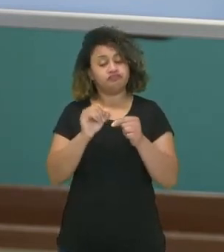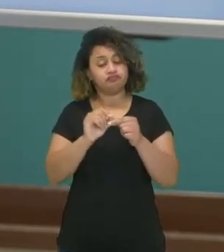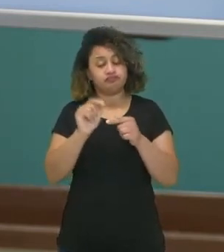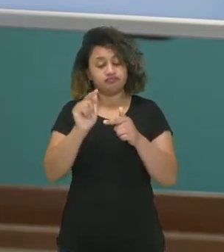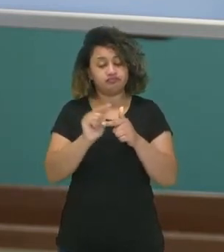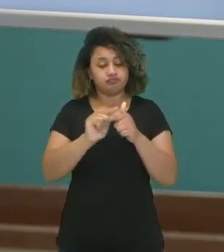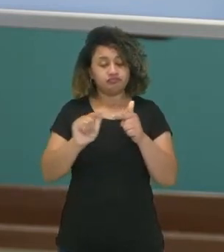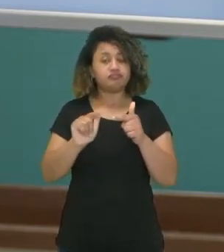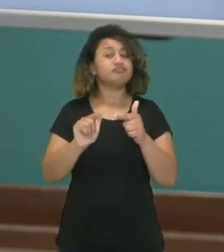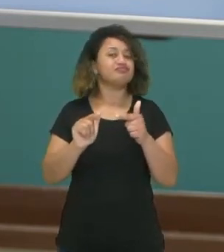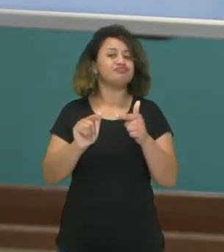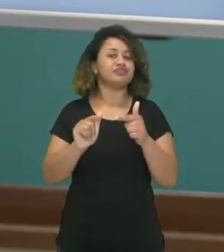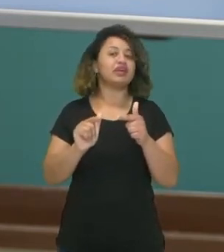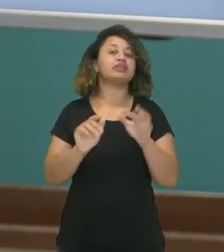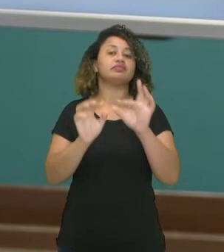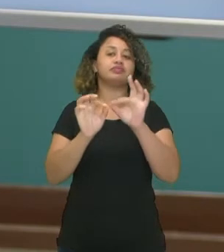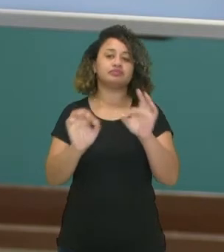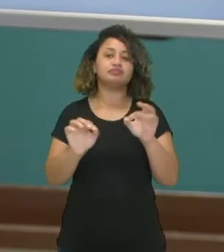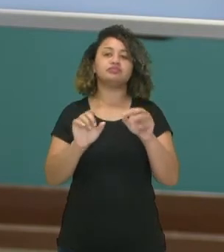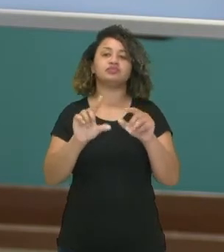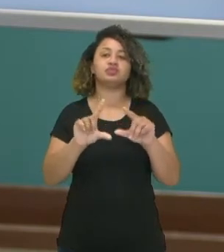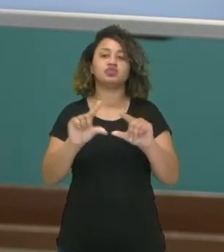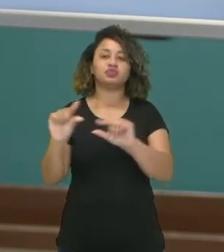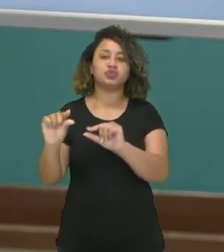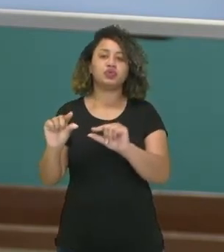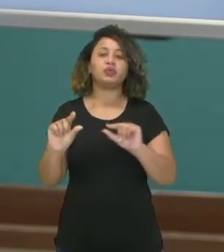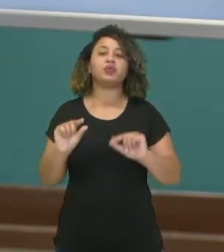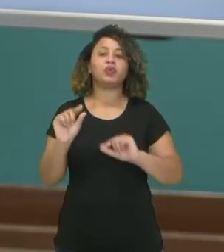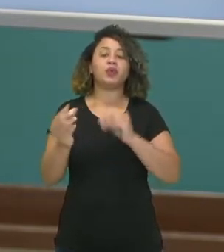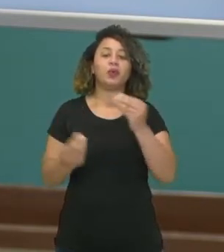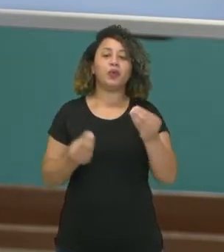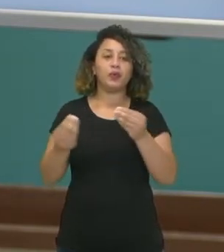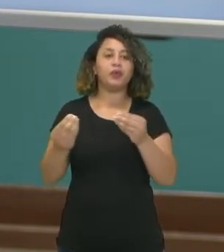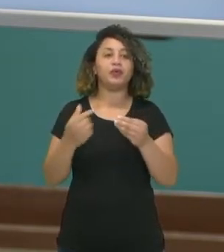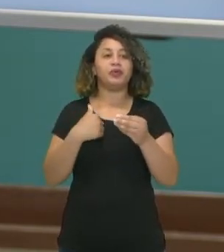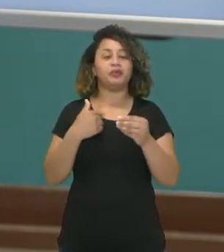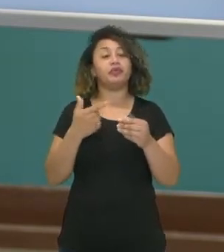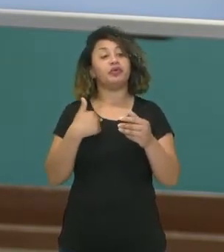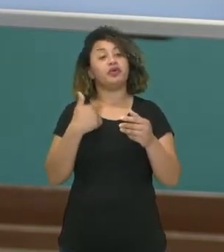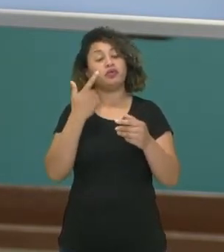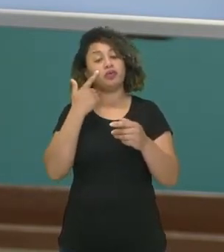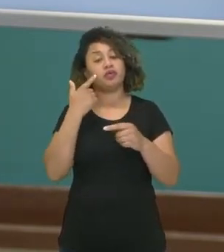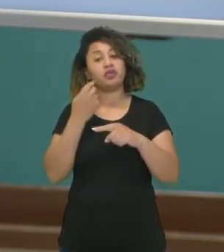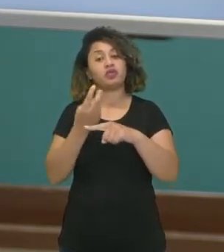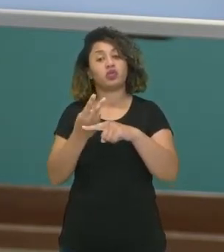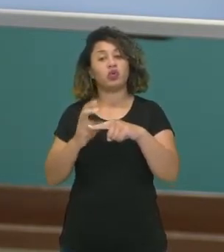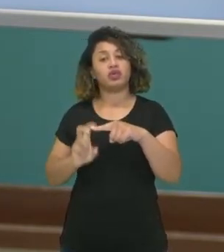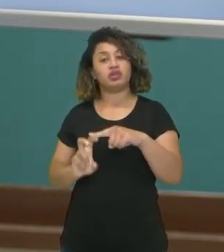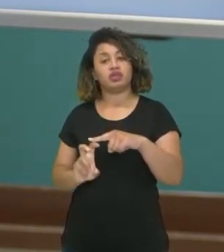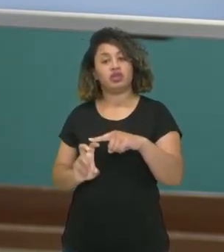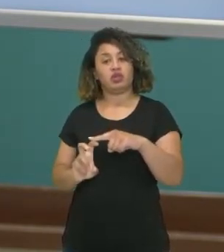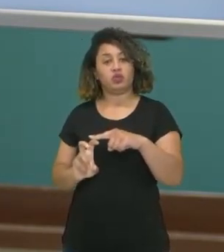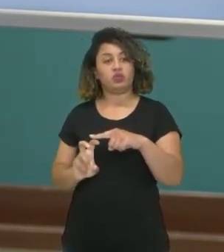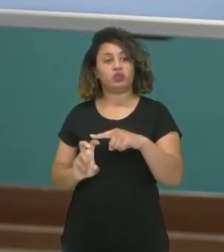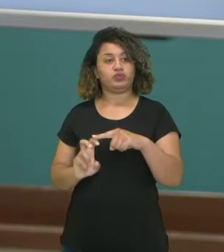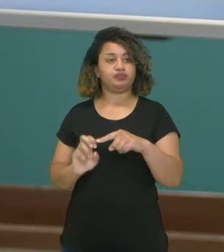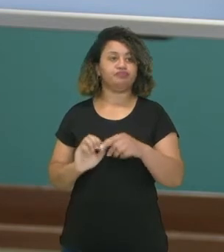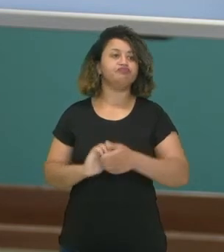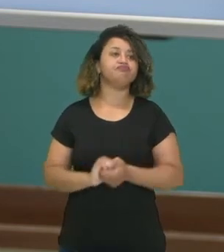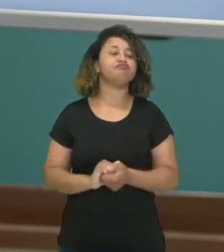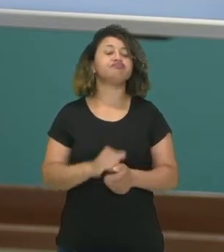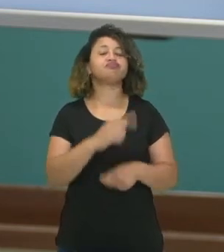a simplificação dessa fração, nós vamos ter que a proporção é 2 para 5,